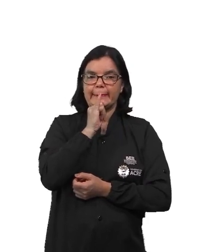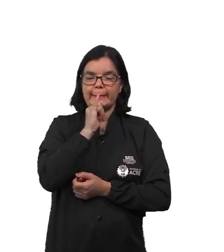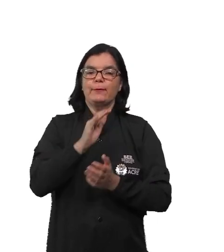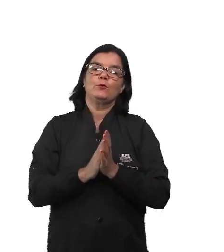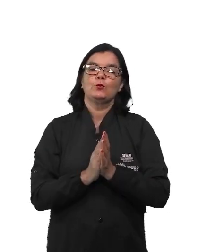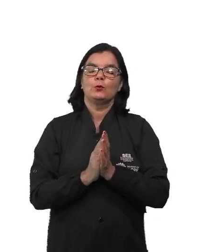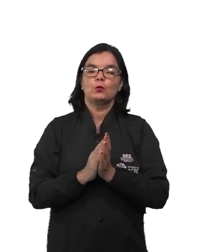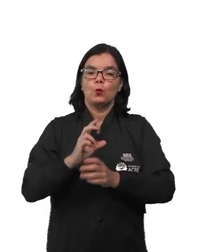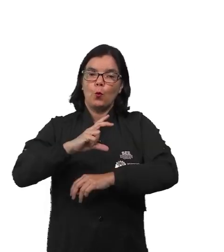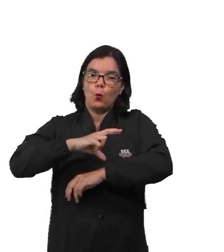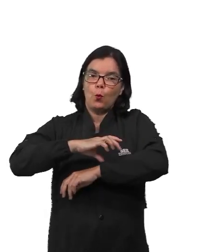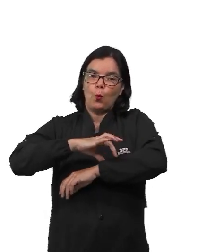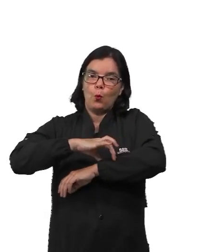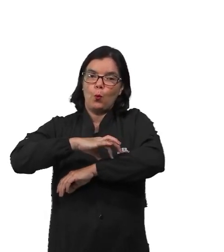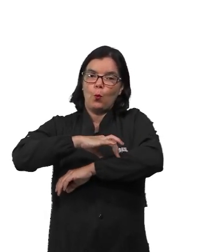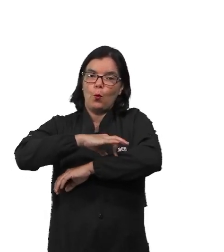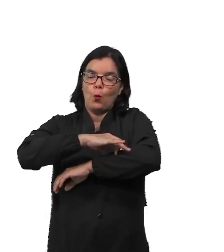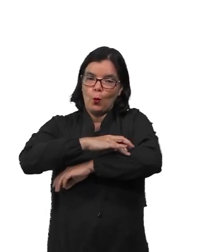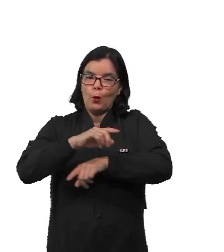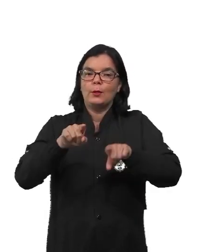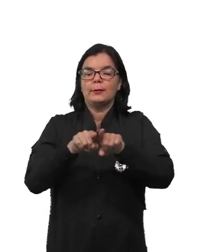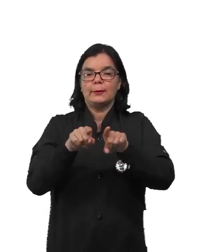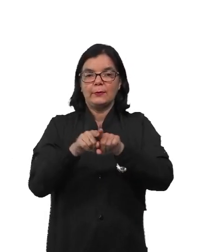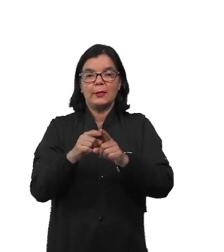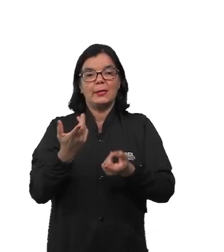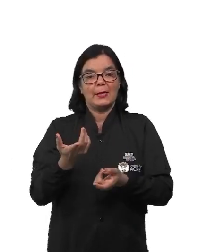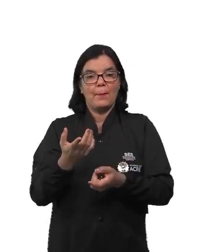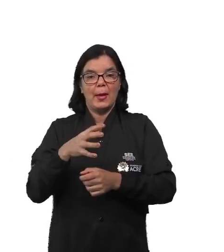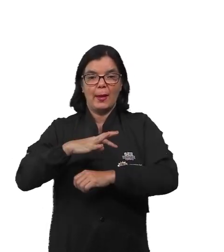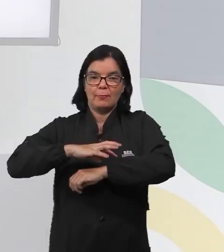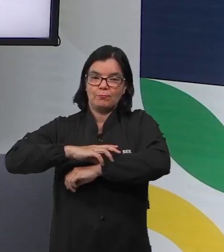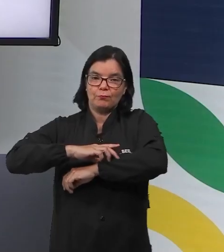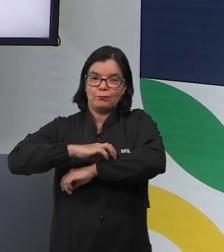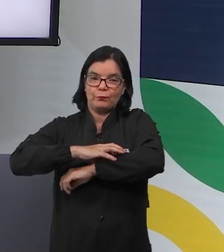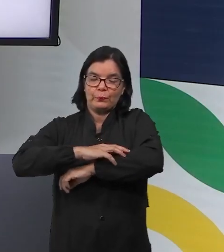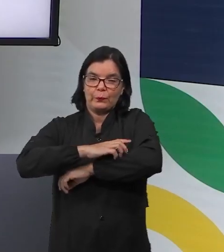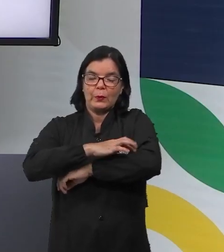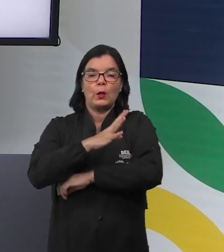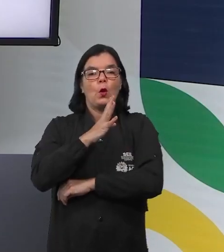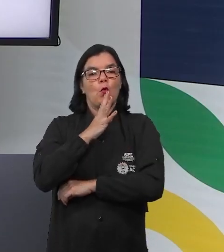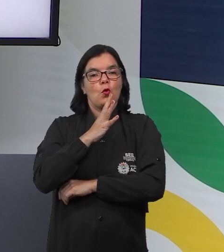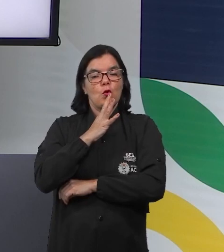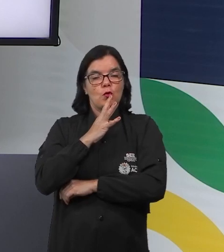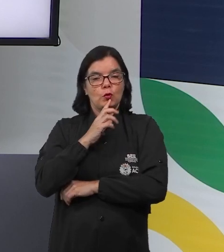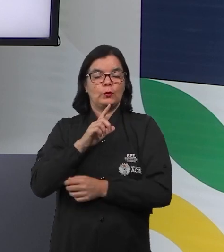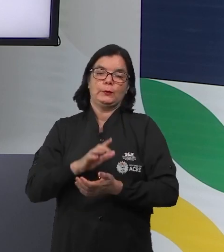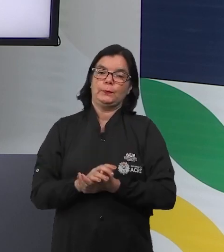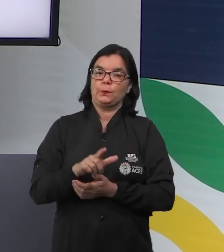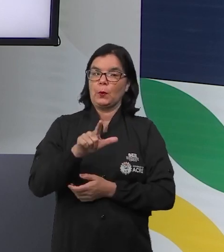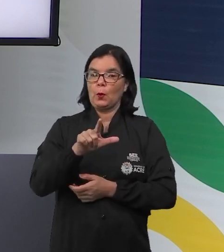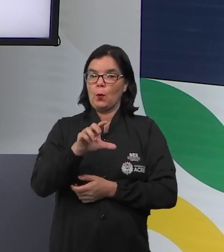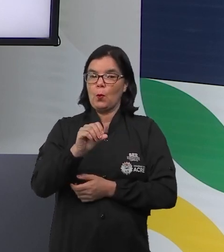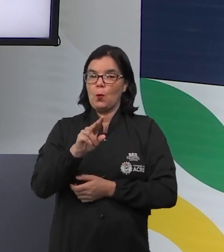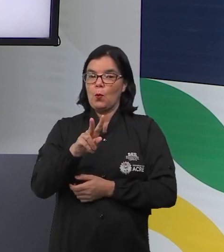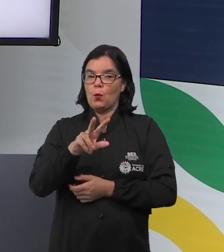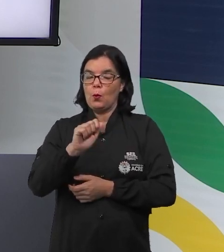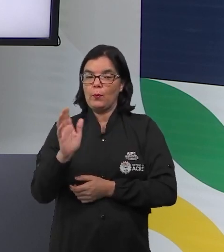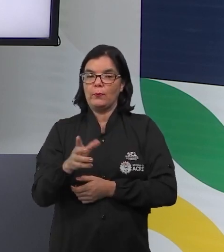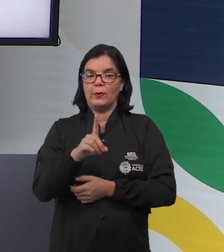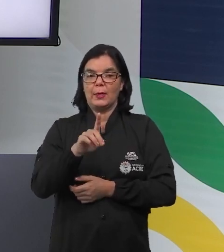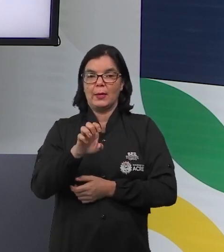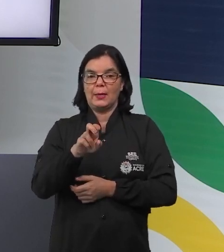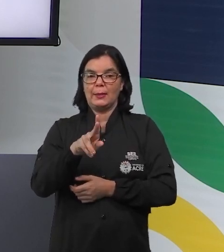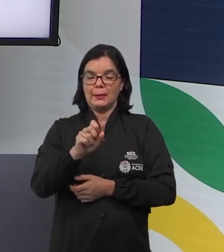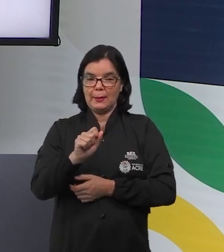louva-a-Deus e a aranha viúva negra. A gente conhece essa história, né, que o louva-a-Deus, a fêmea, ele